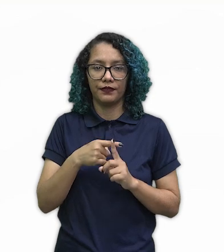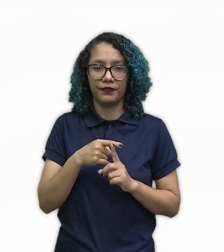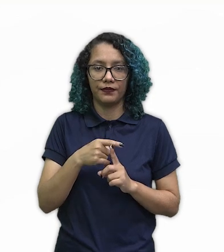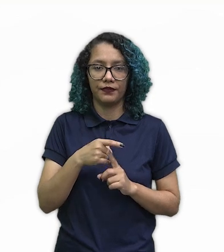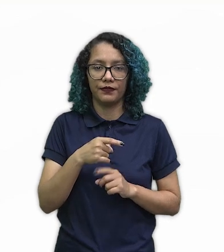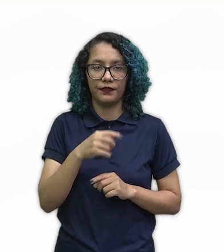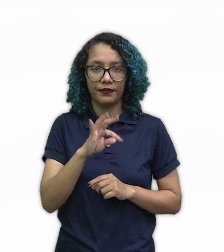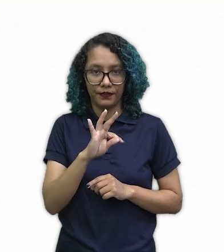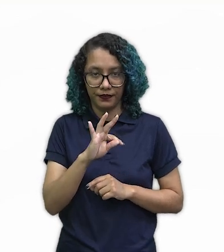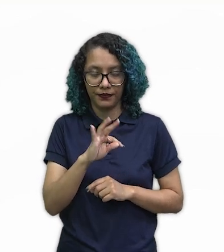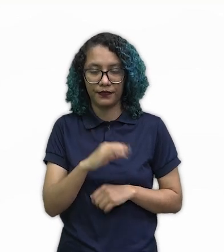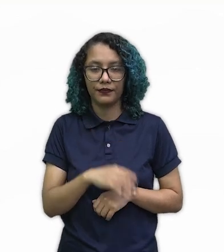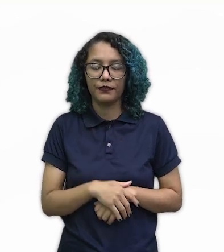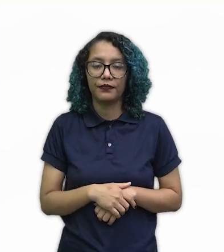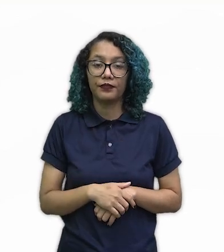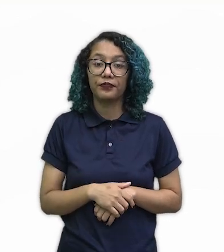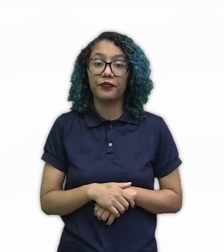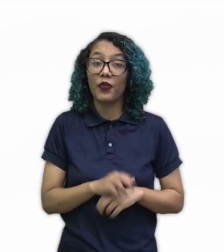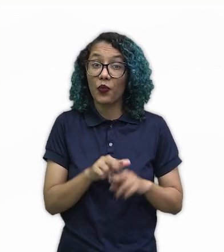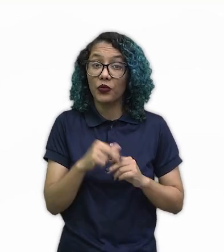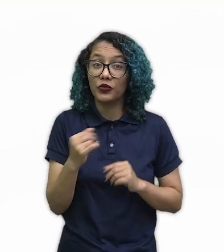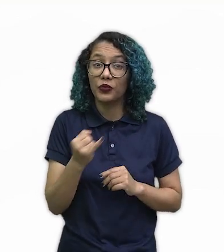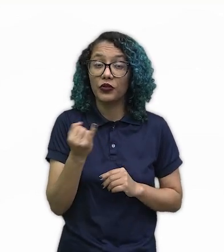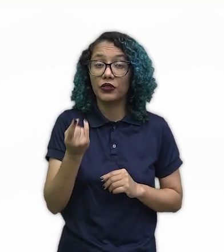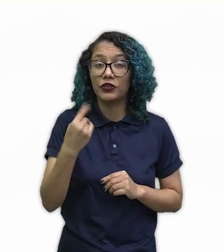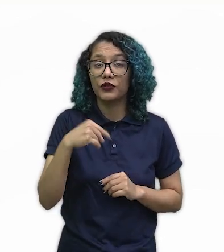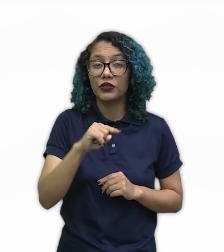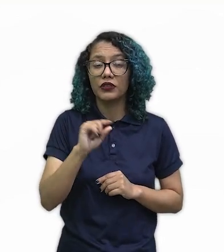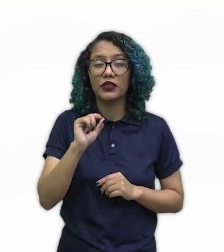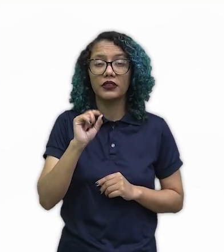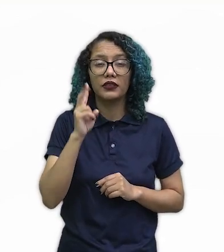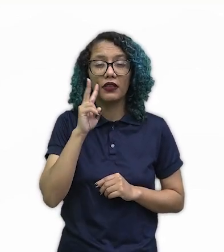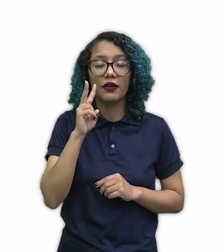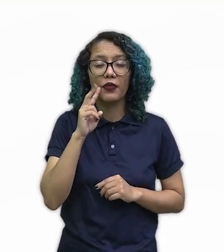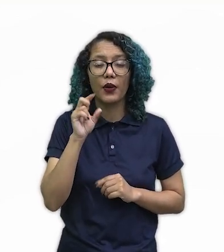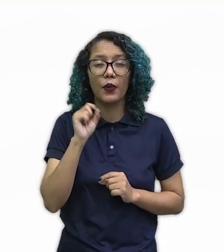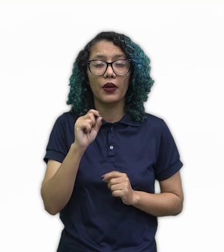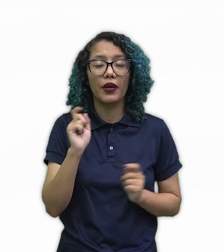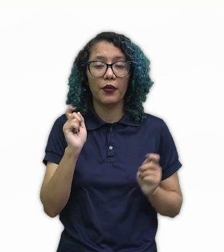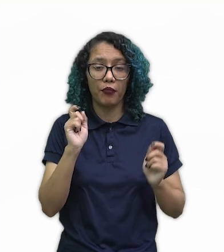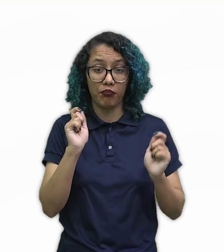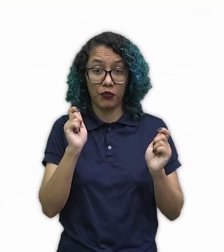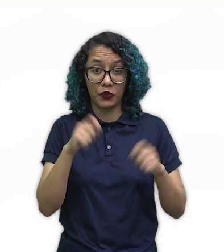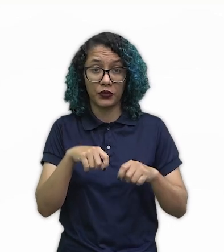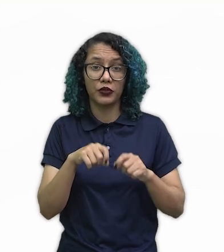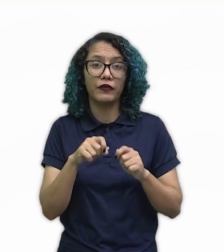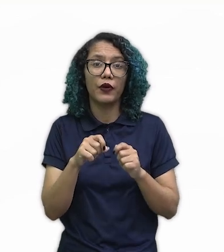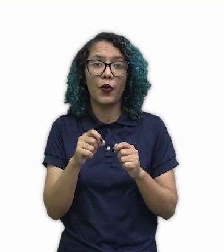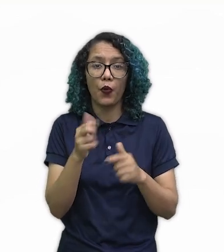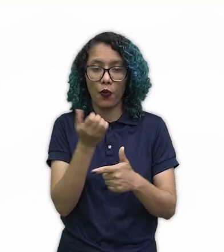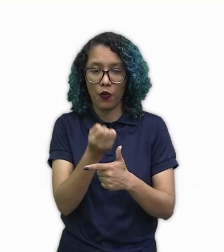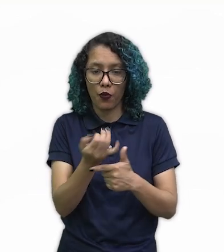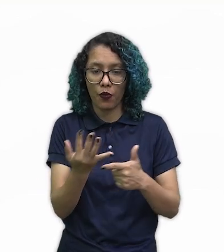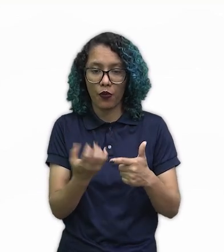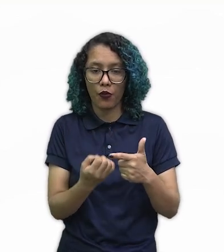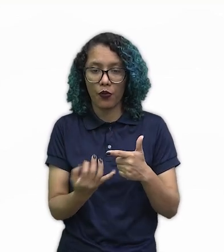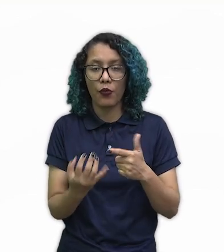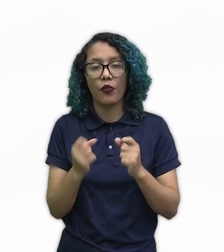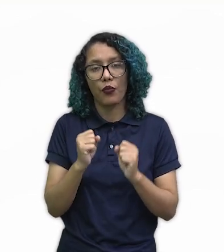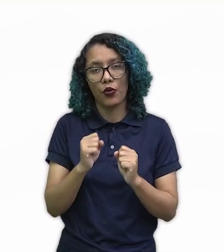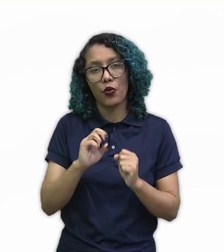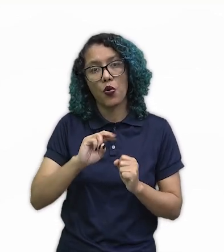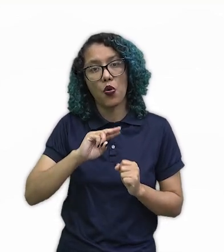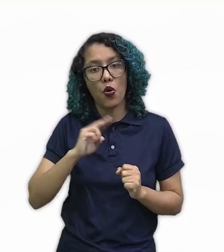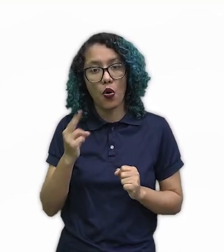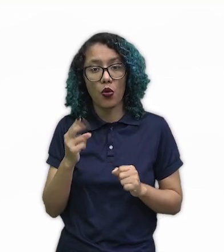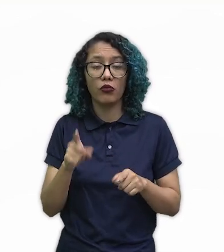tempo. É importante, pessoal, lembrar que essa taxa ela pode ser escrita na forma de fração ou preferencialmente